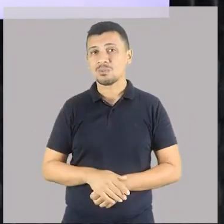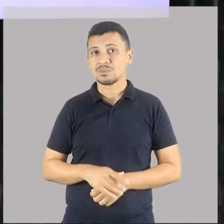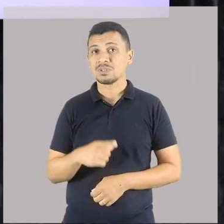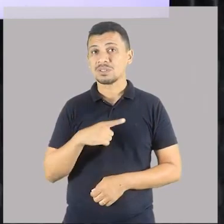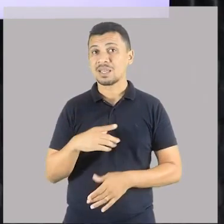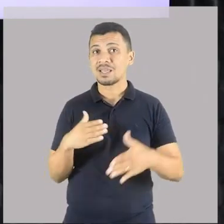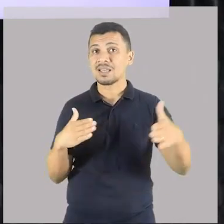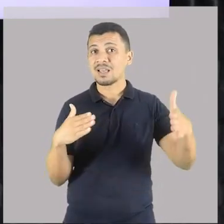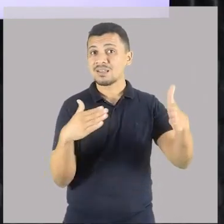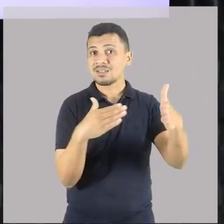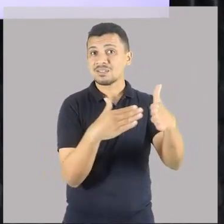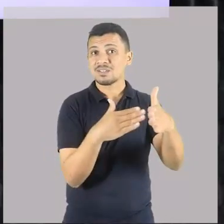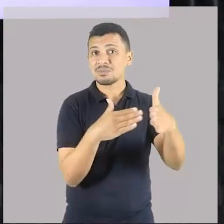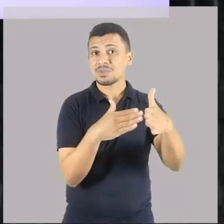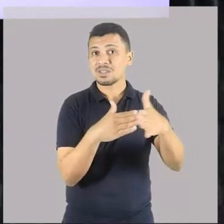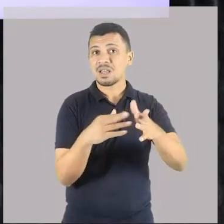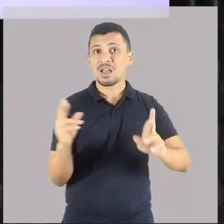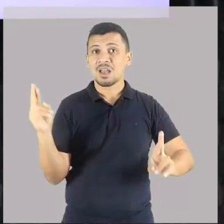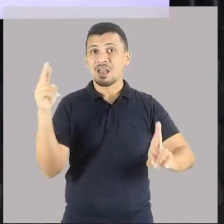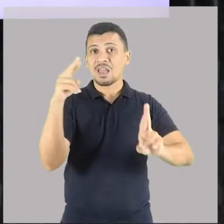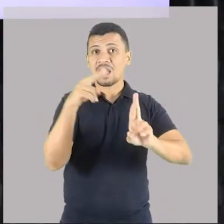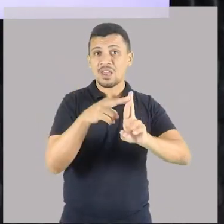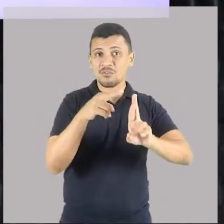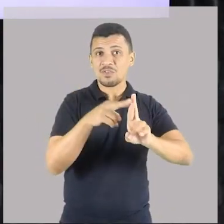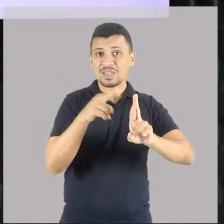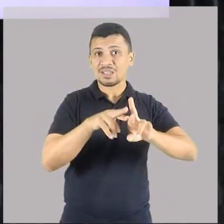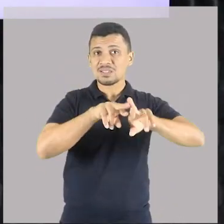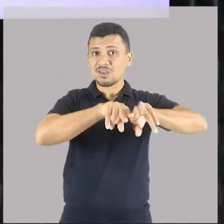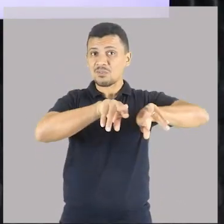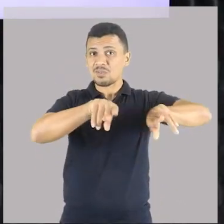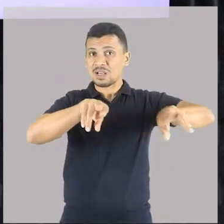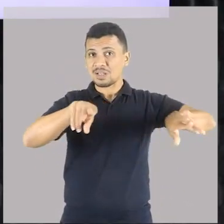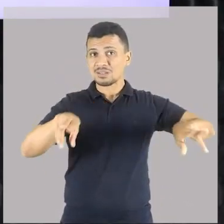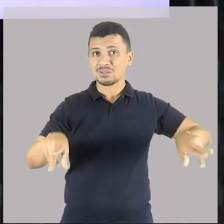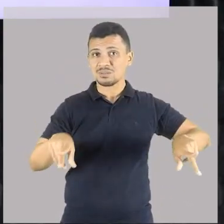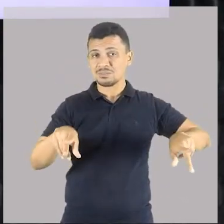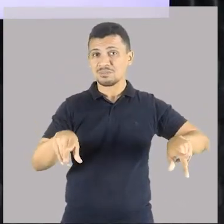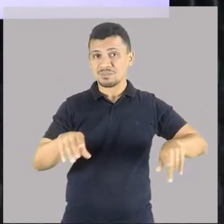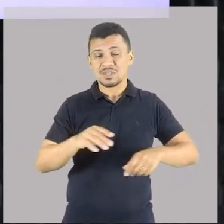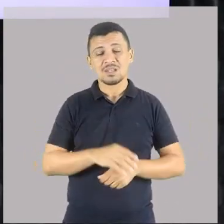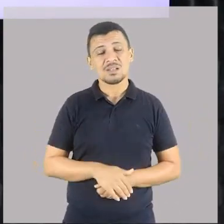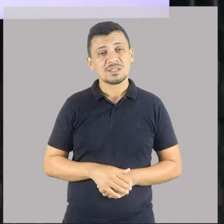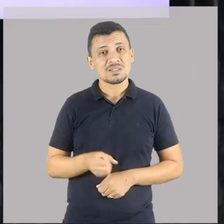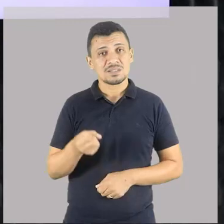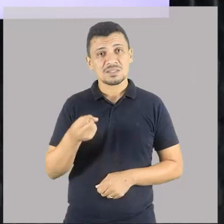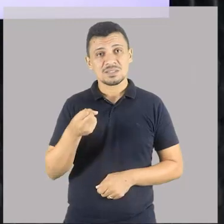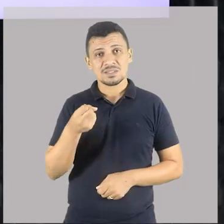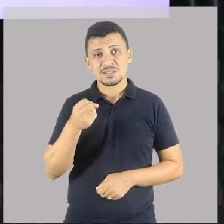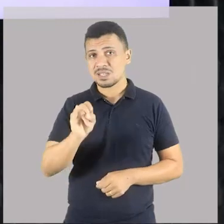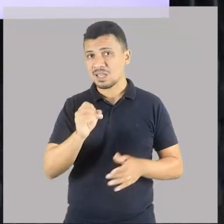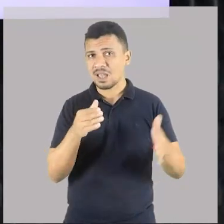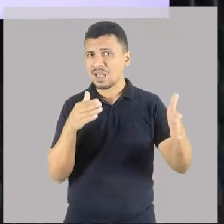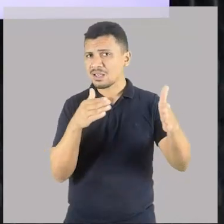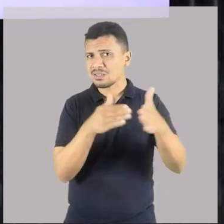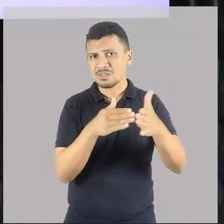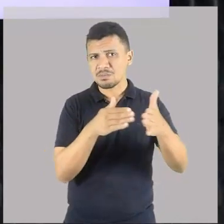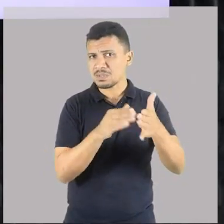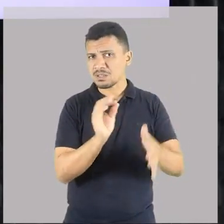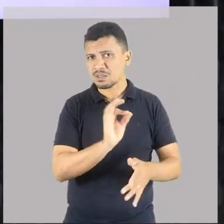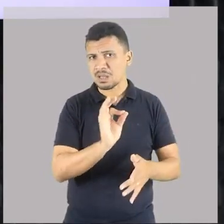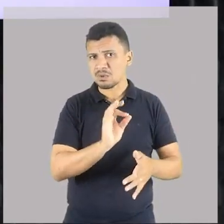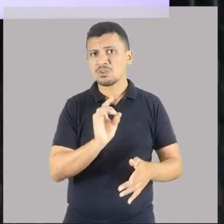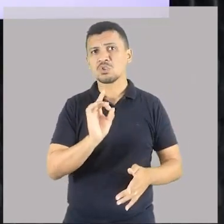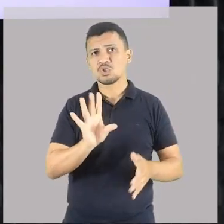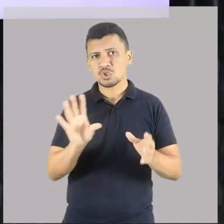limita, faz referência a vários, mas ele está falando só de uma parte. Se não estiver limitando, se estiver só acrescendo